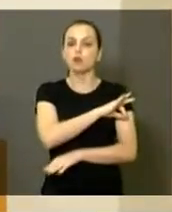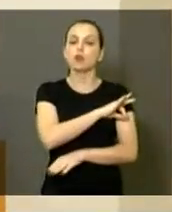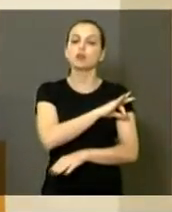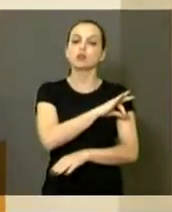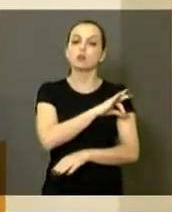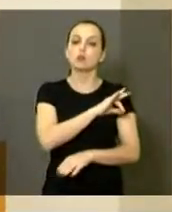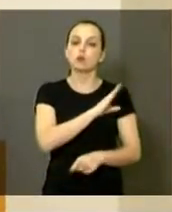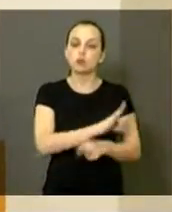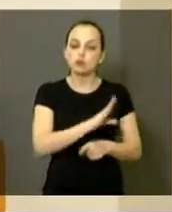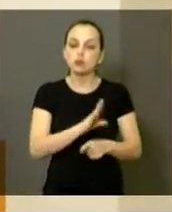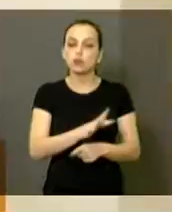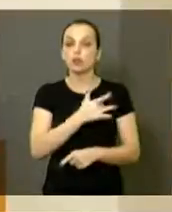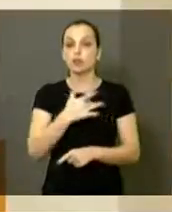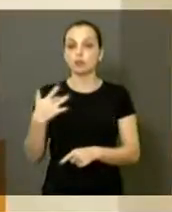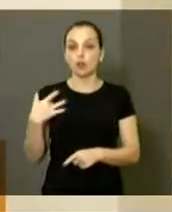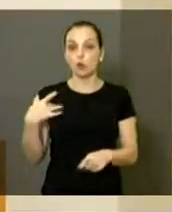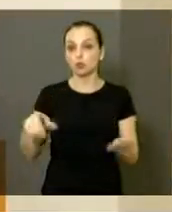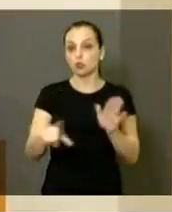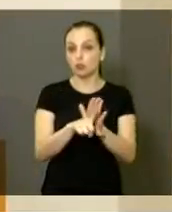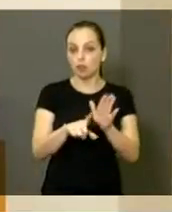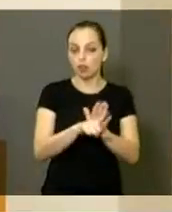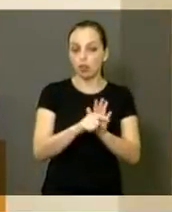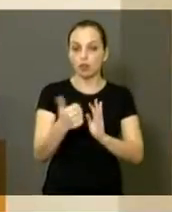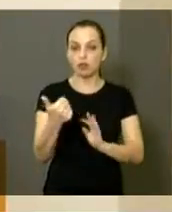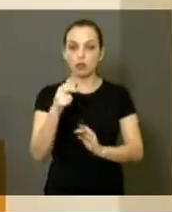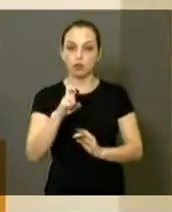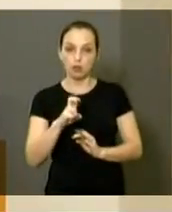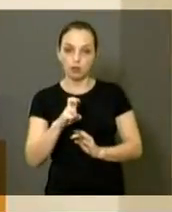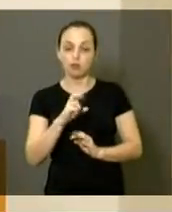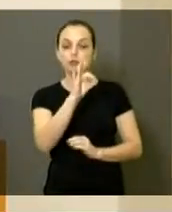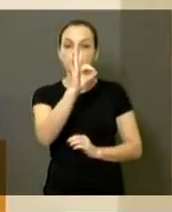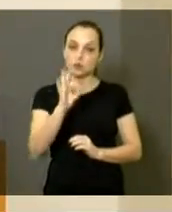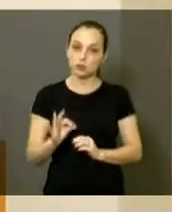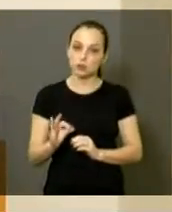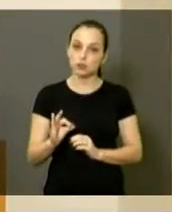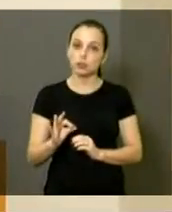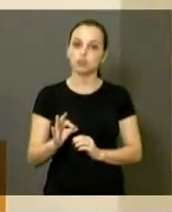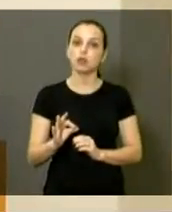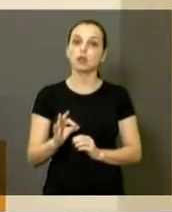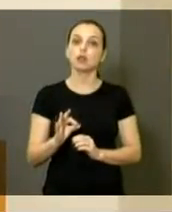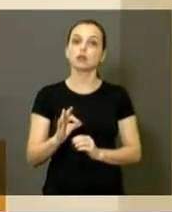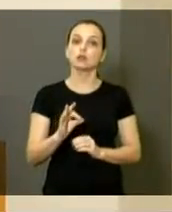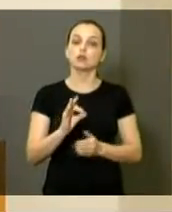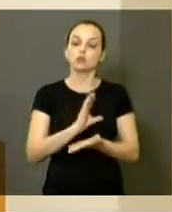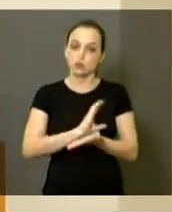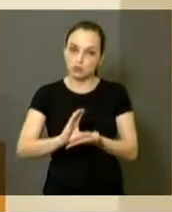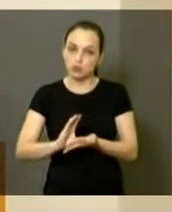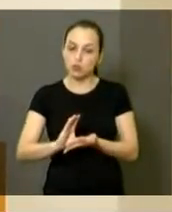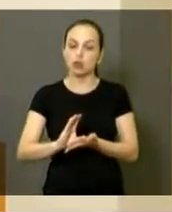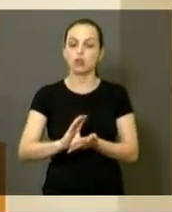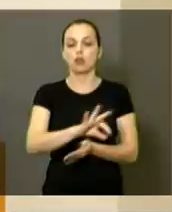seria 15% do orçamento total da prefeitura anual. No entanto,